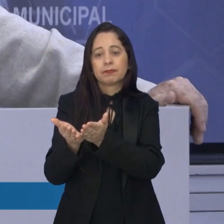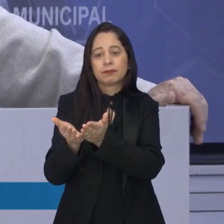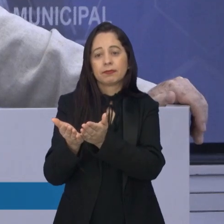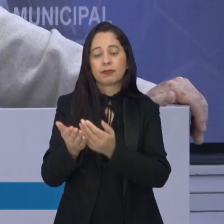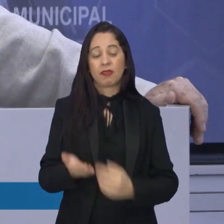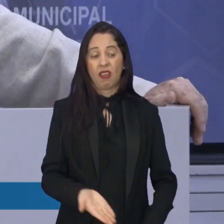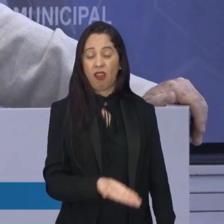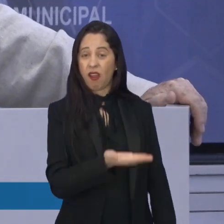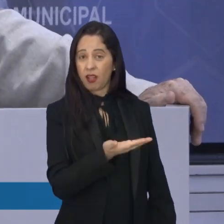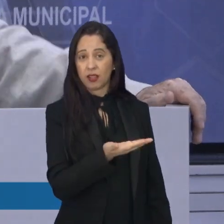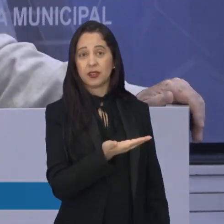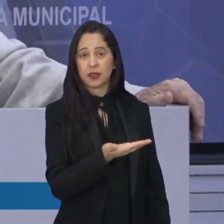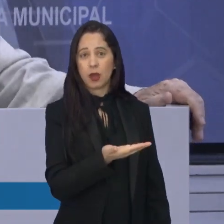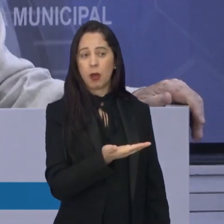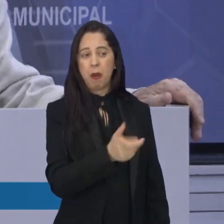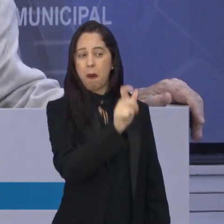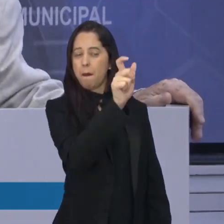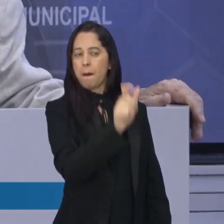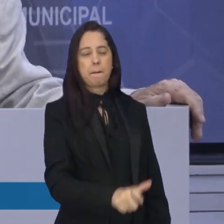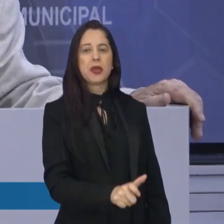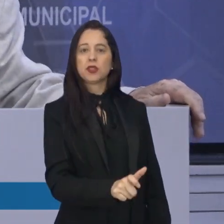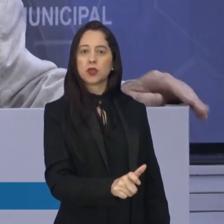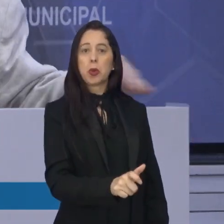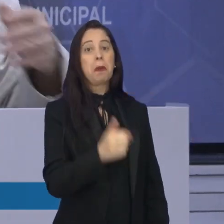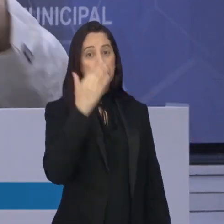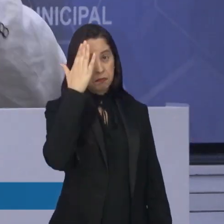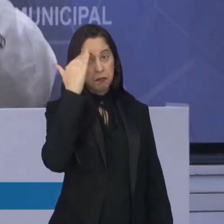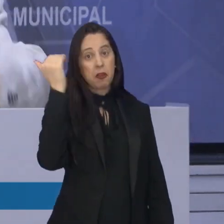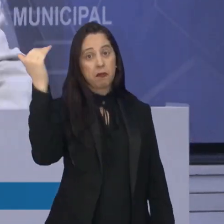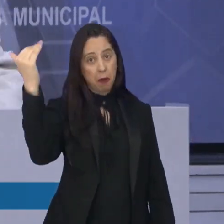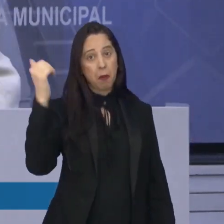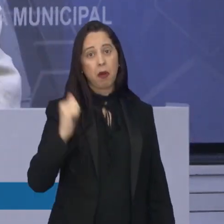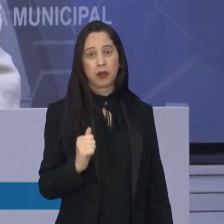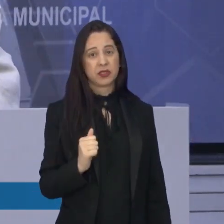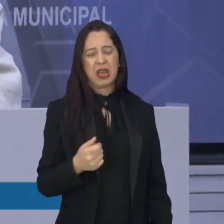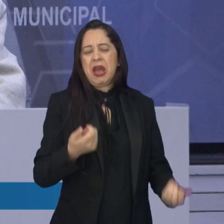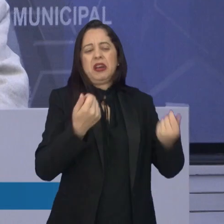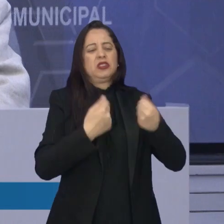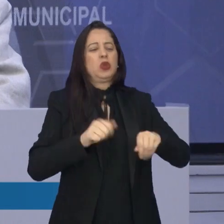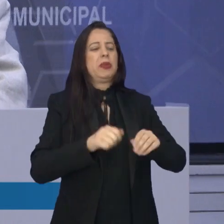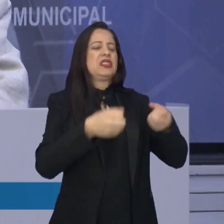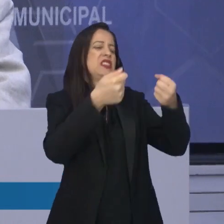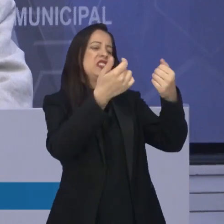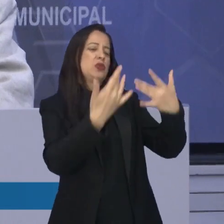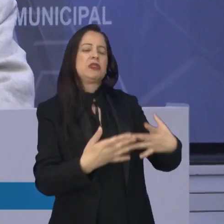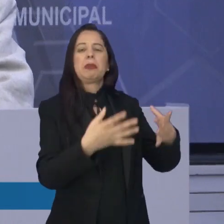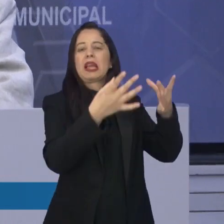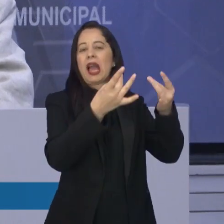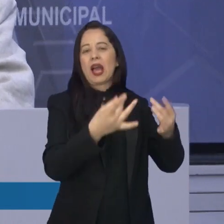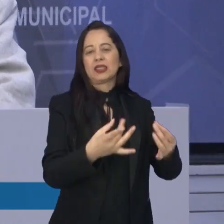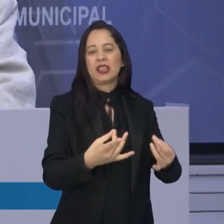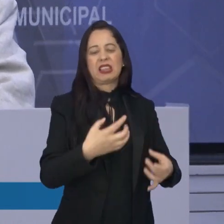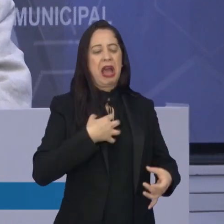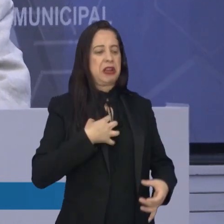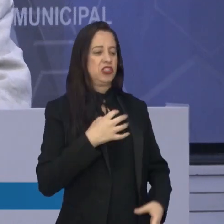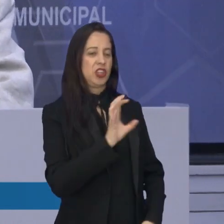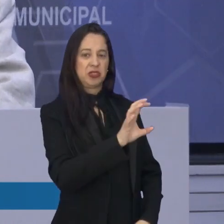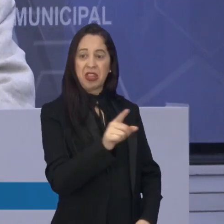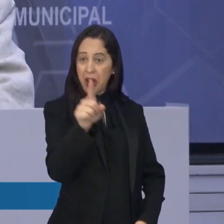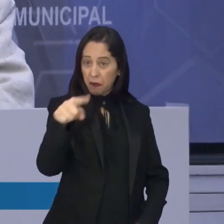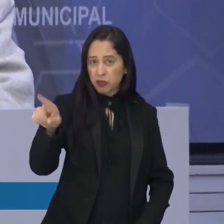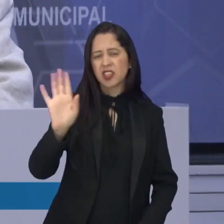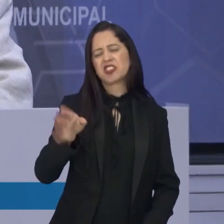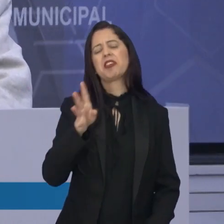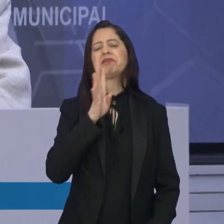fazem dela uma pessoa bastante conhecida, que dispensaria a apresentação. Provavelmente cada um de vocês aqui